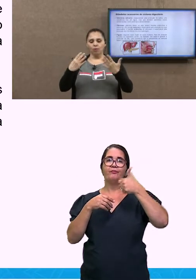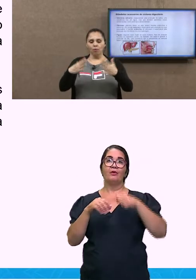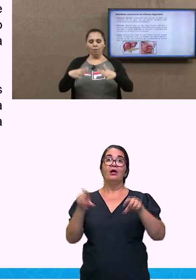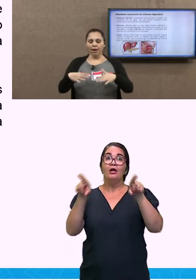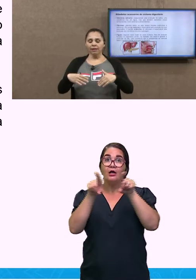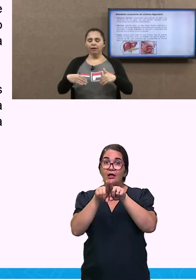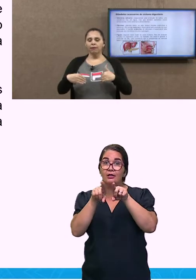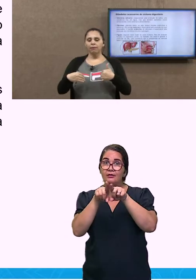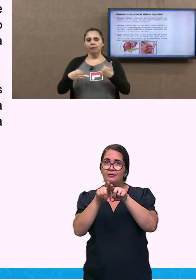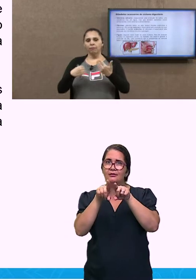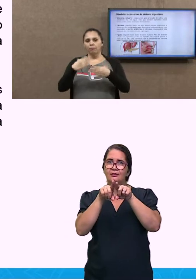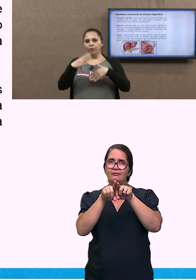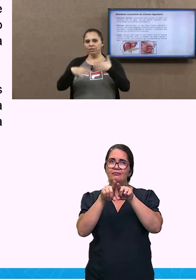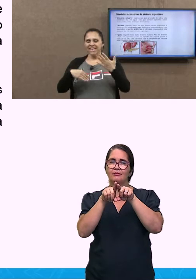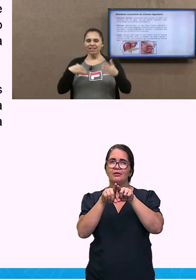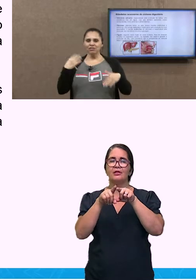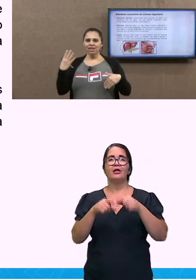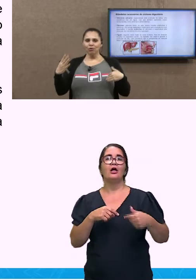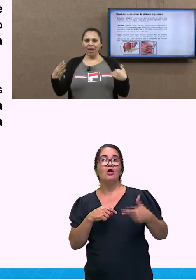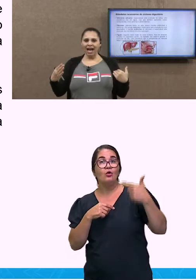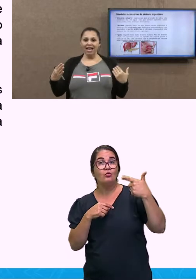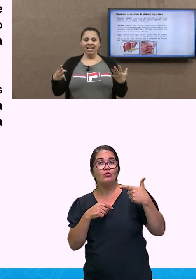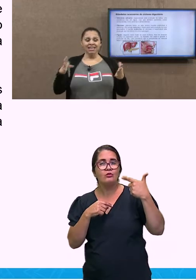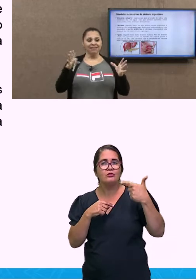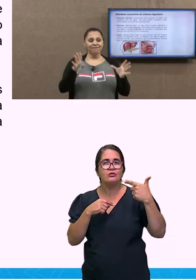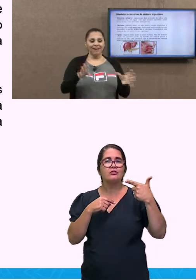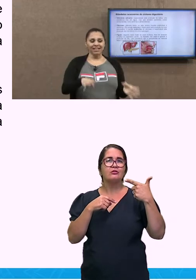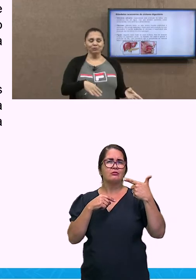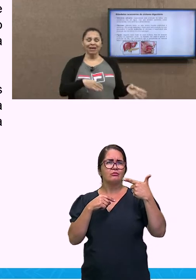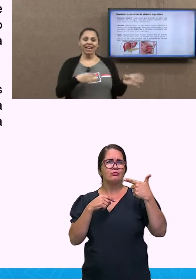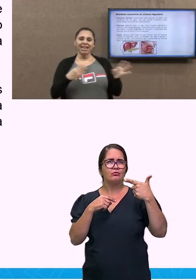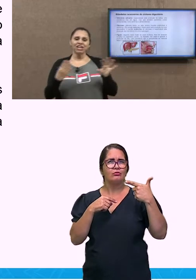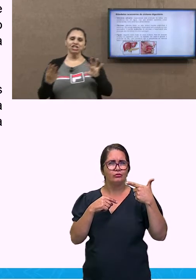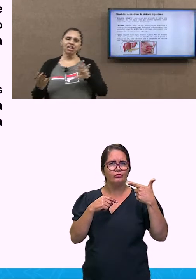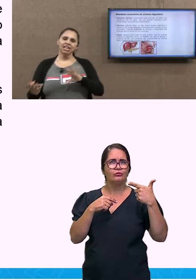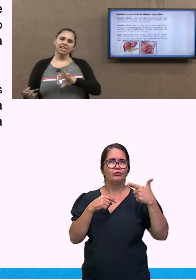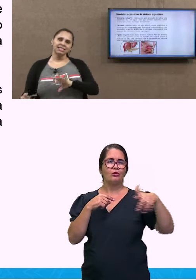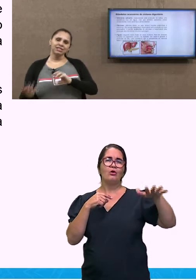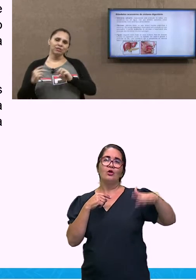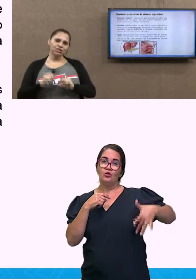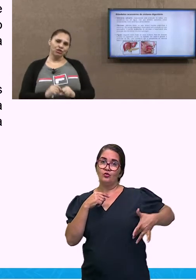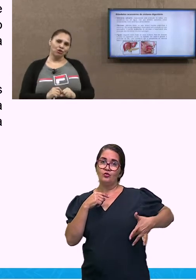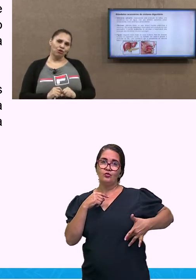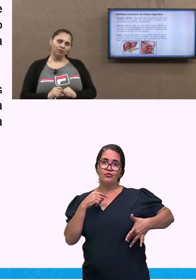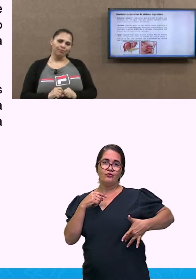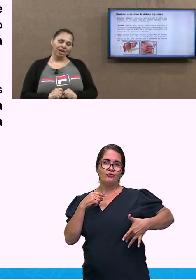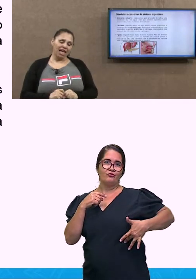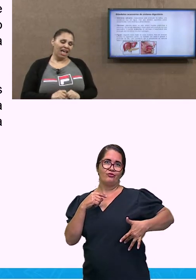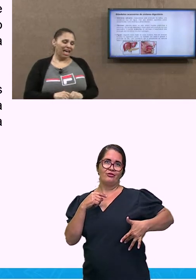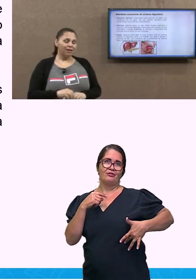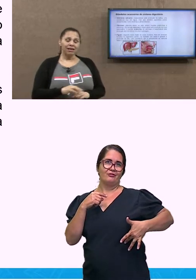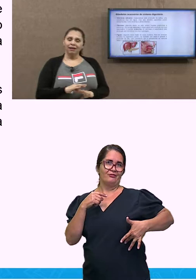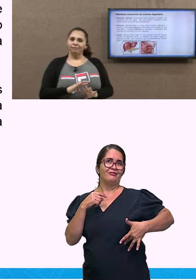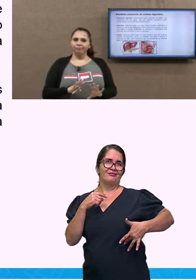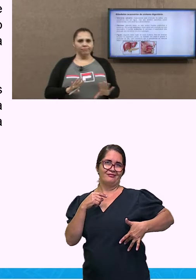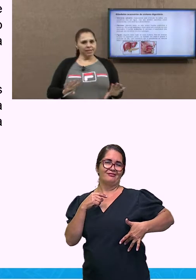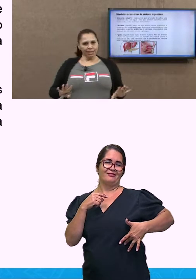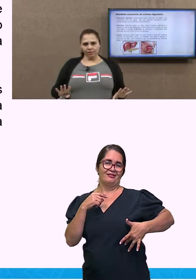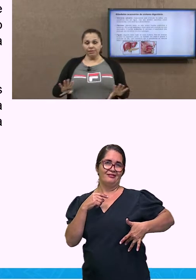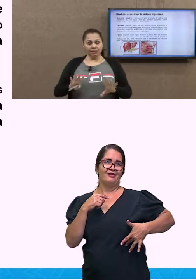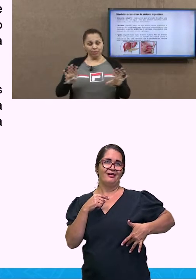sofrer um processo celular que faz uma regeneração deste órgão.